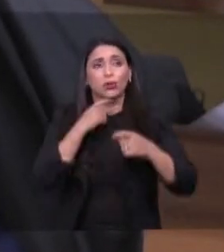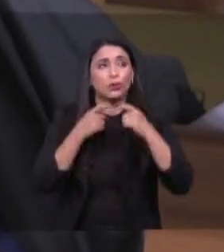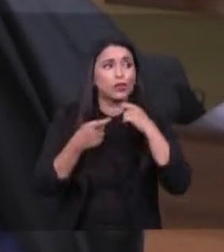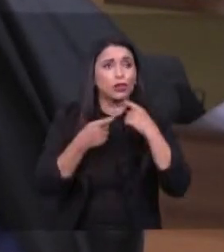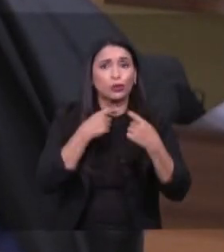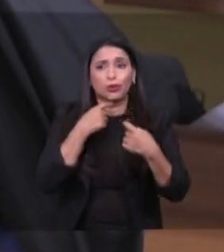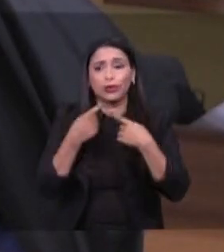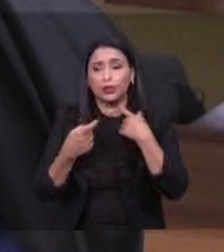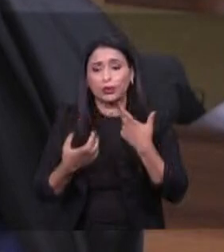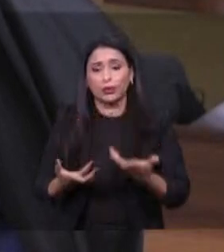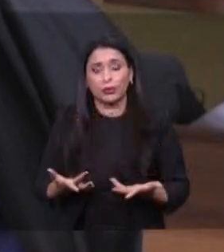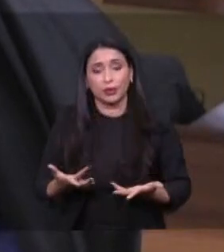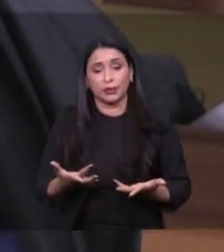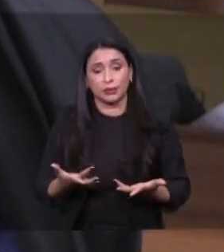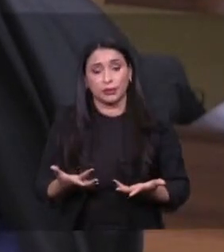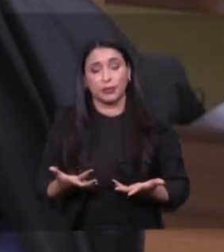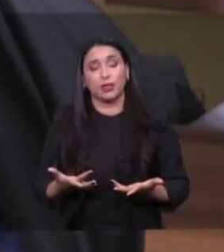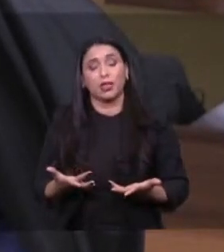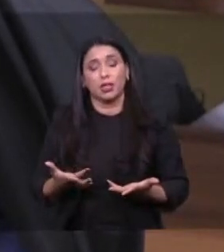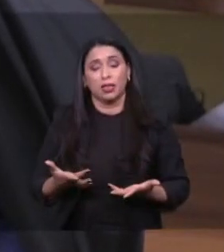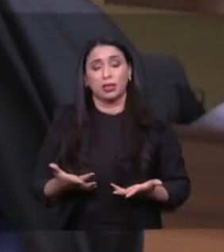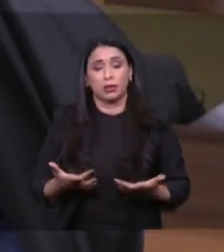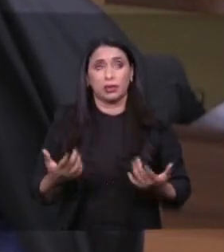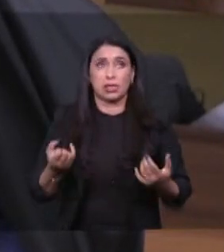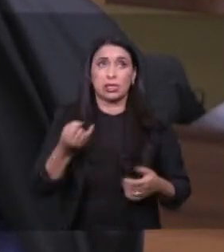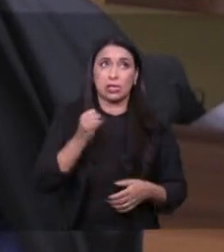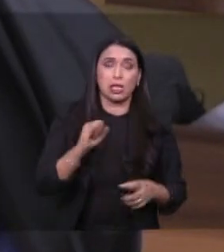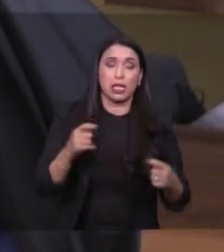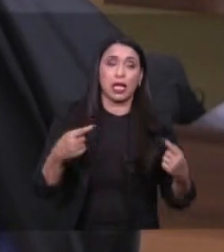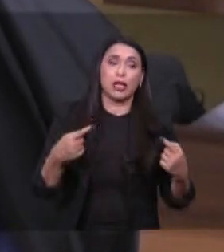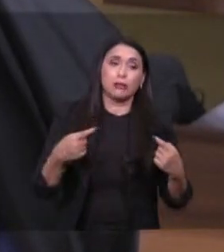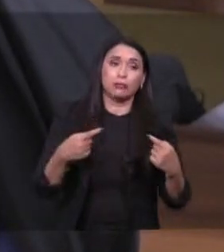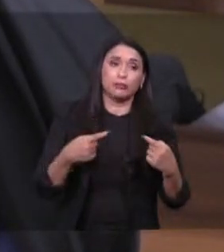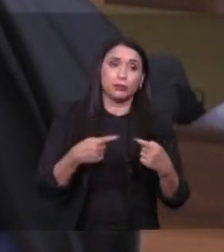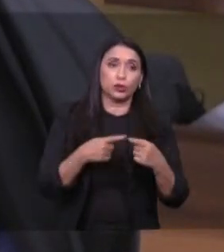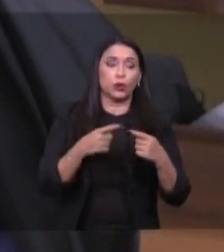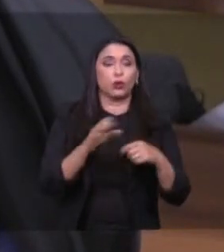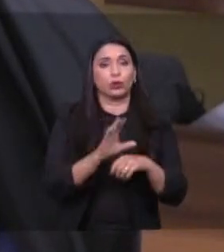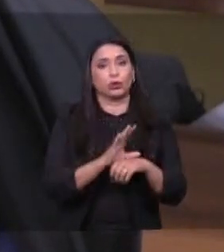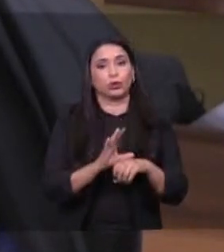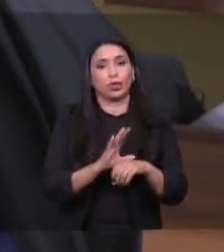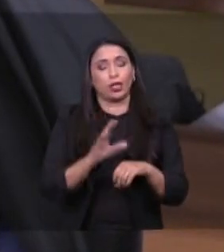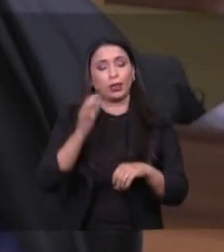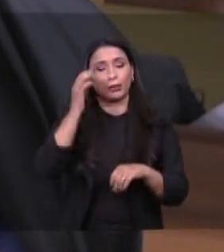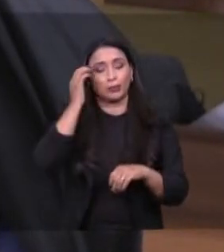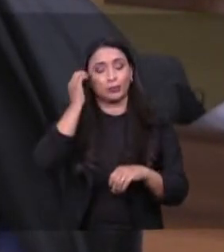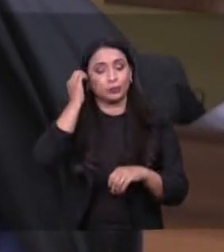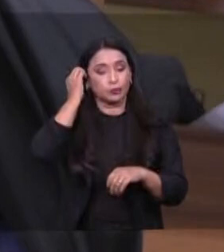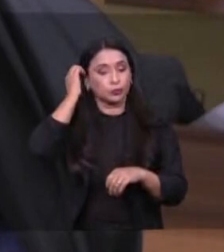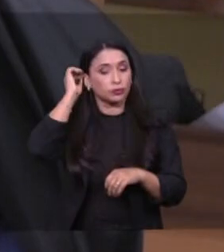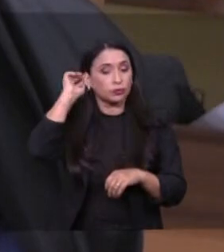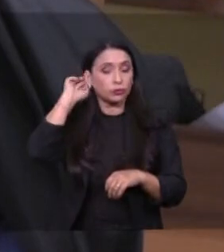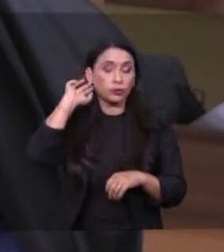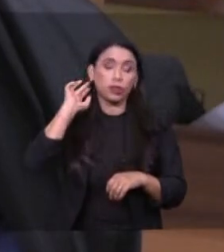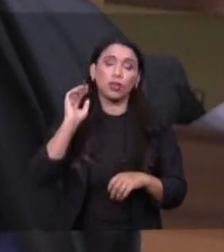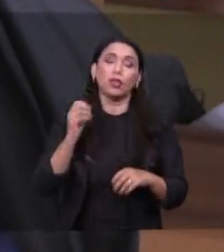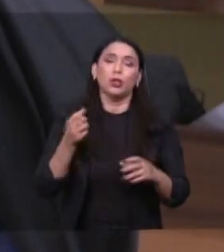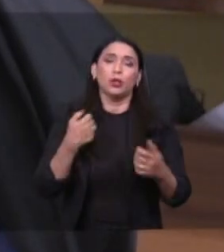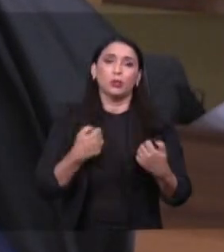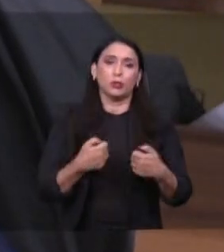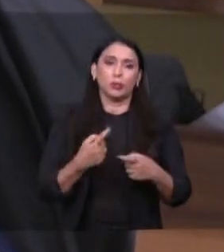por si só, já coloca em dúvida a sua constitucionalidade. Porque uma das faces do princípio da